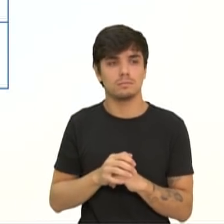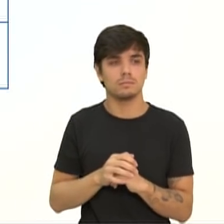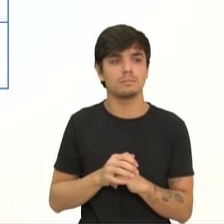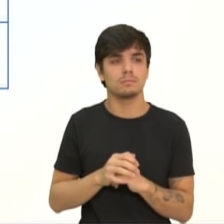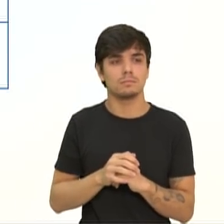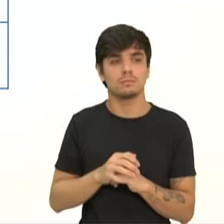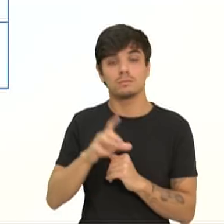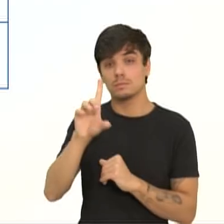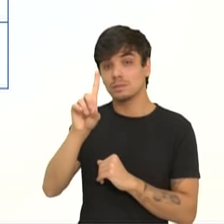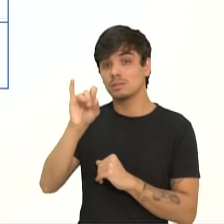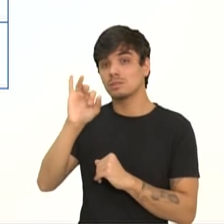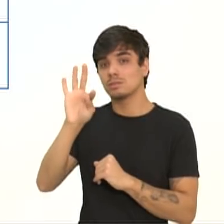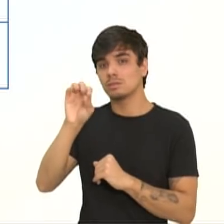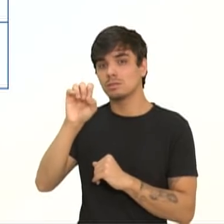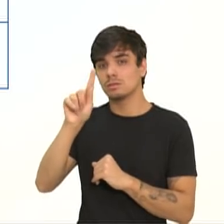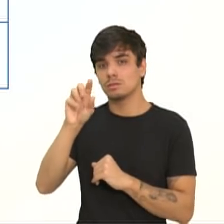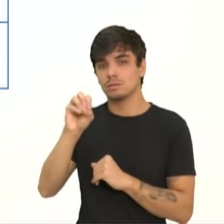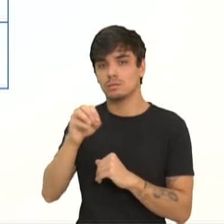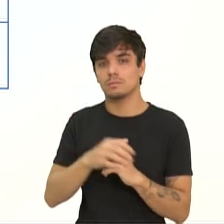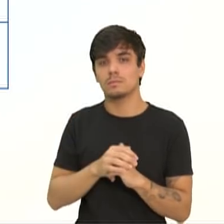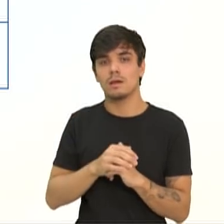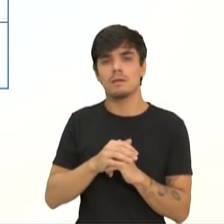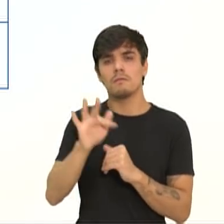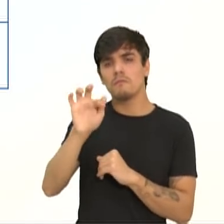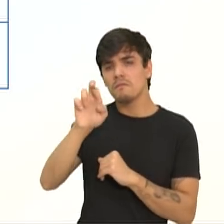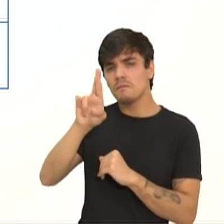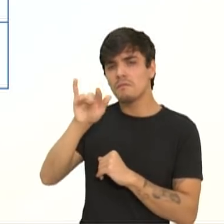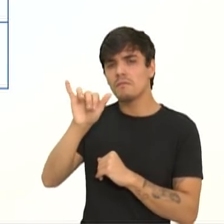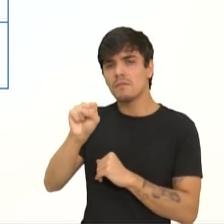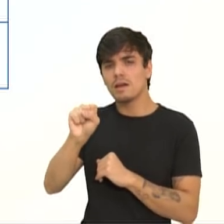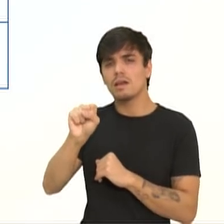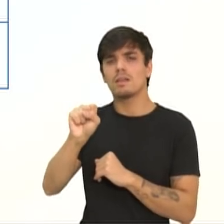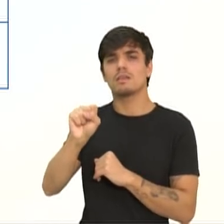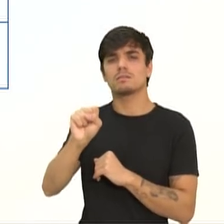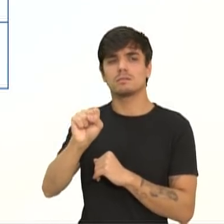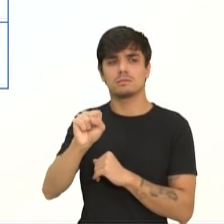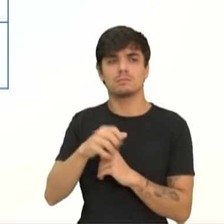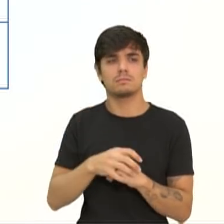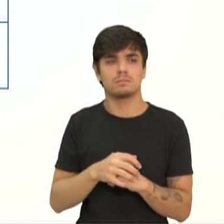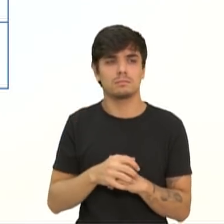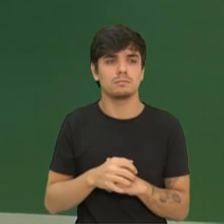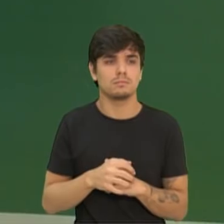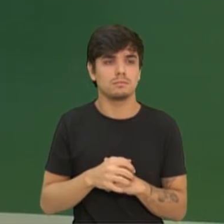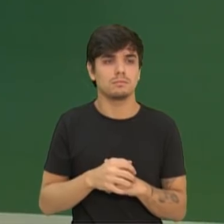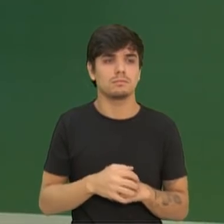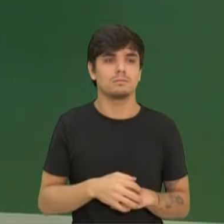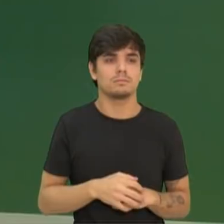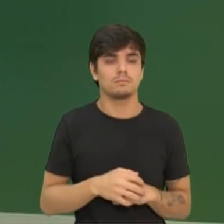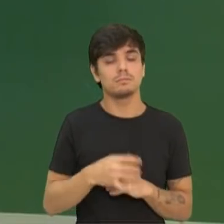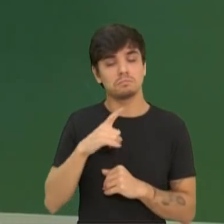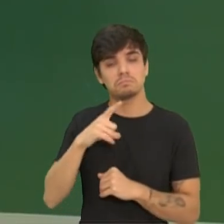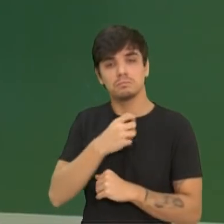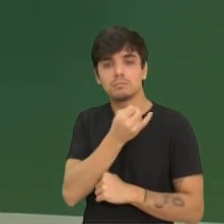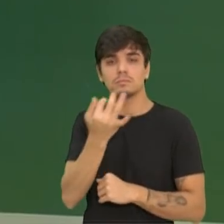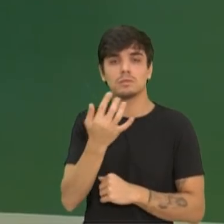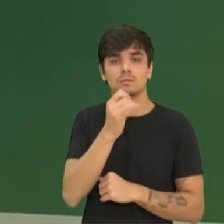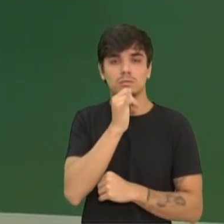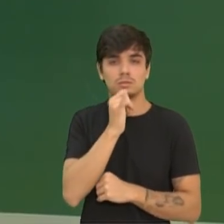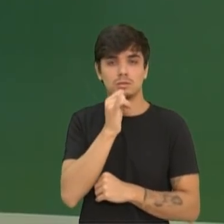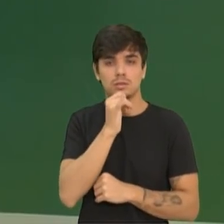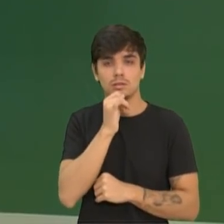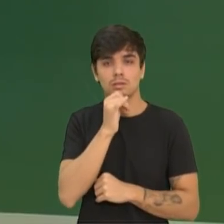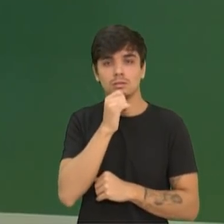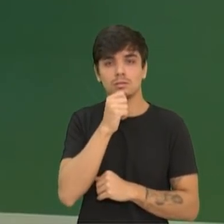órfãos, em ditongo, férias e túneis, certo? Vimos aí alguns exemplos com as